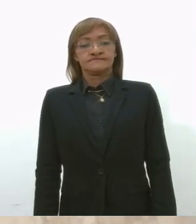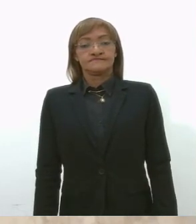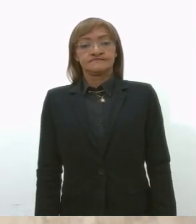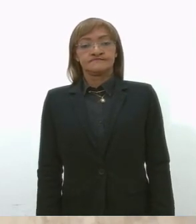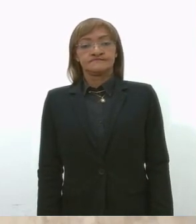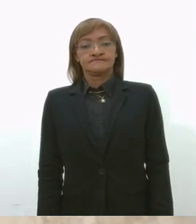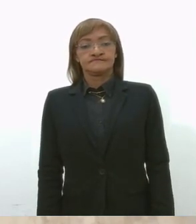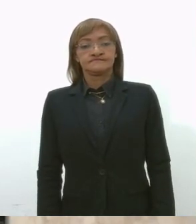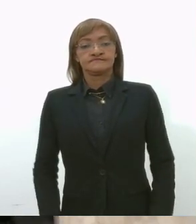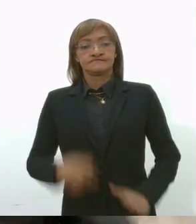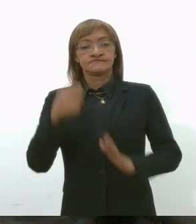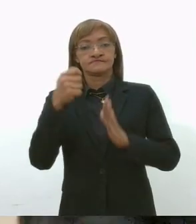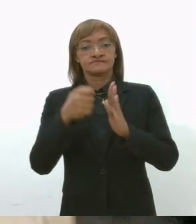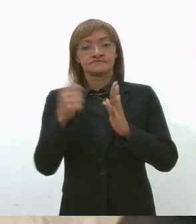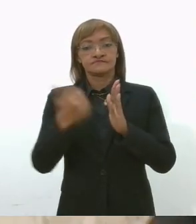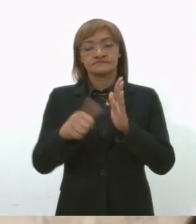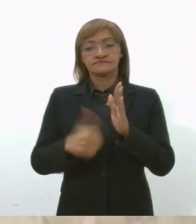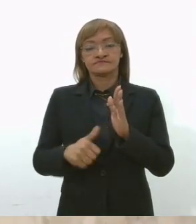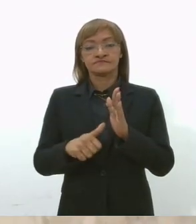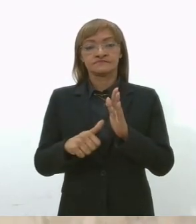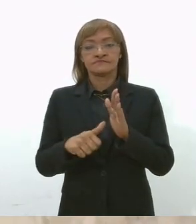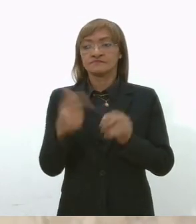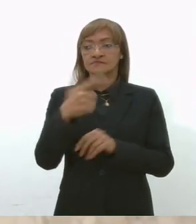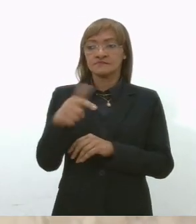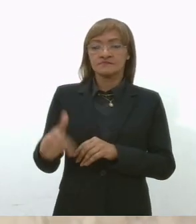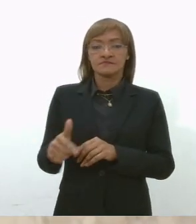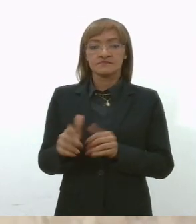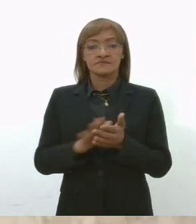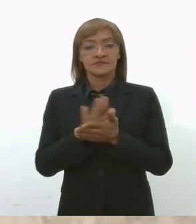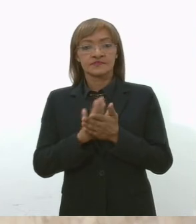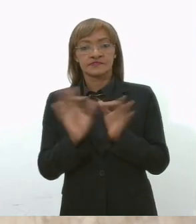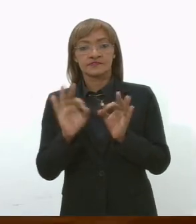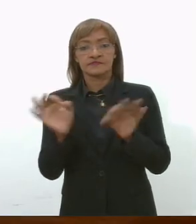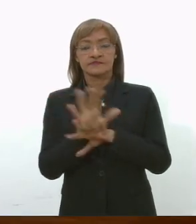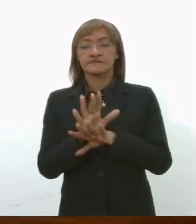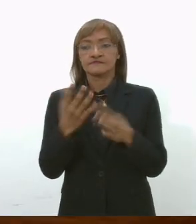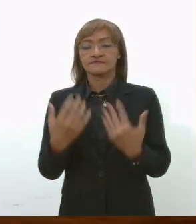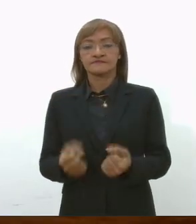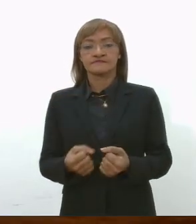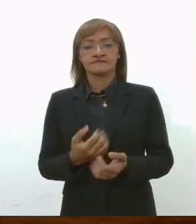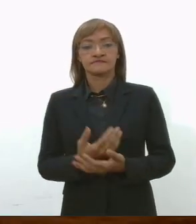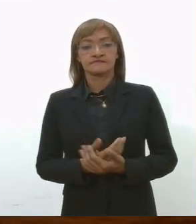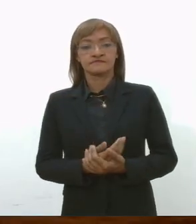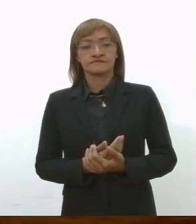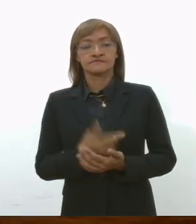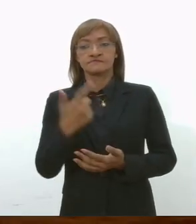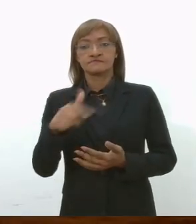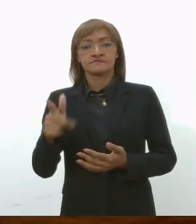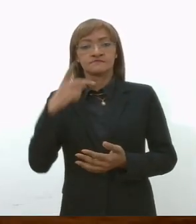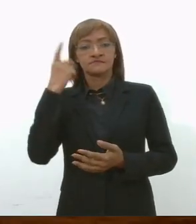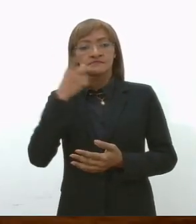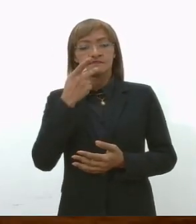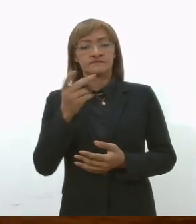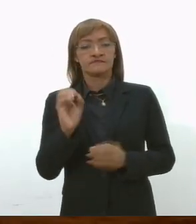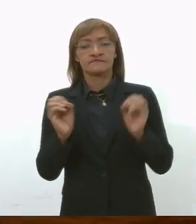Em apreciação às atas lidas, não havendo proposta de alteração, declaro aprovada. Não havendo deputados inscritos,